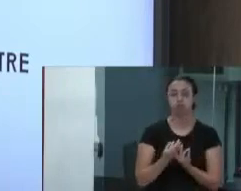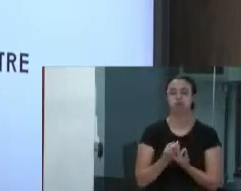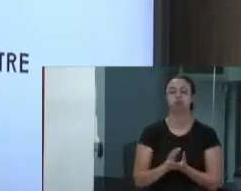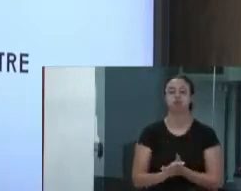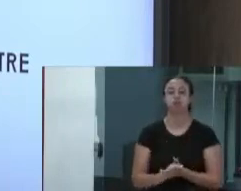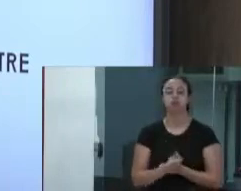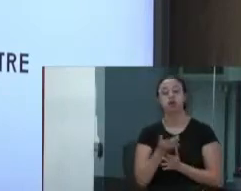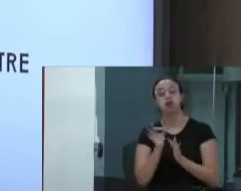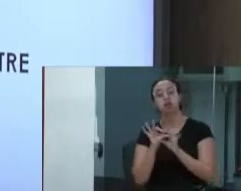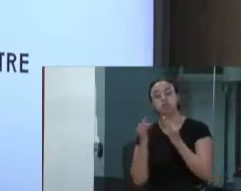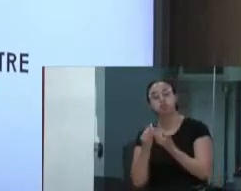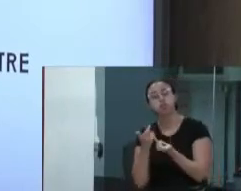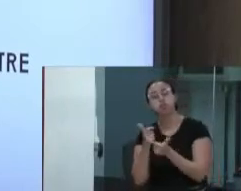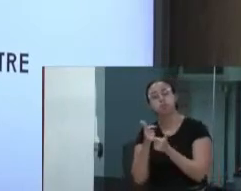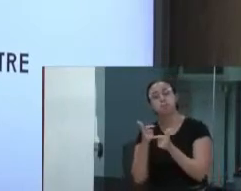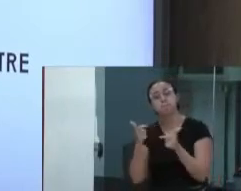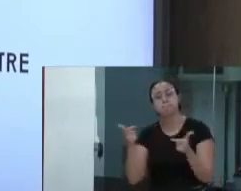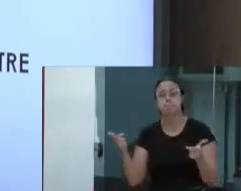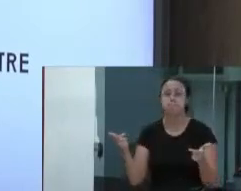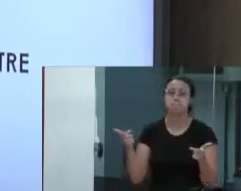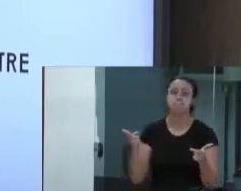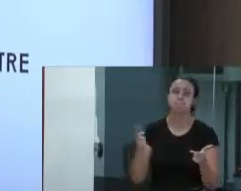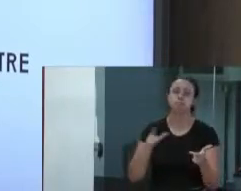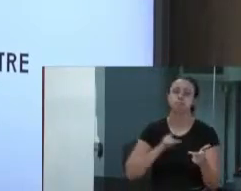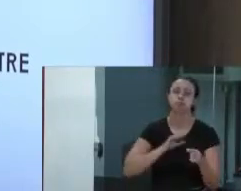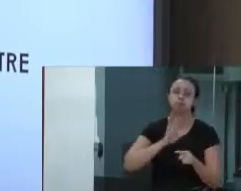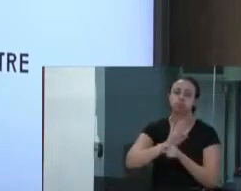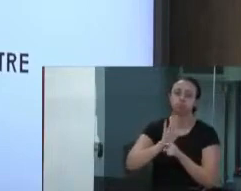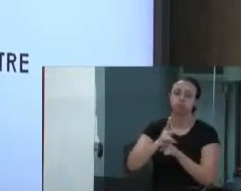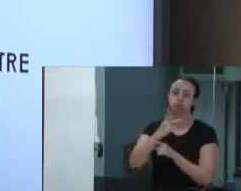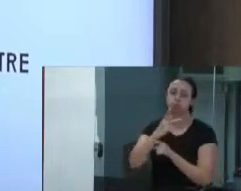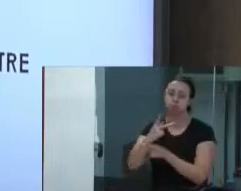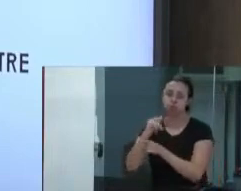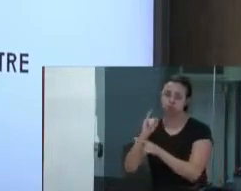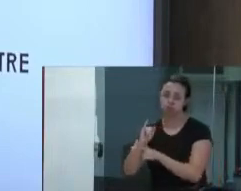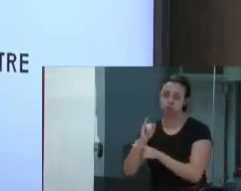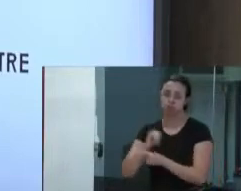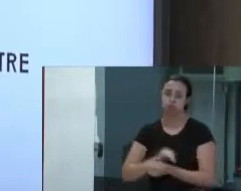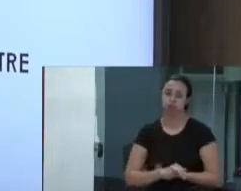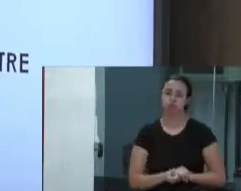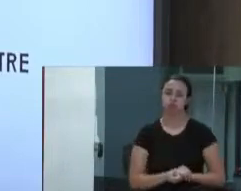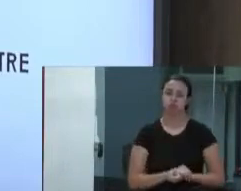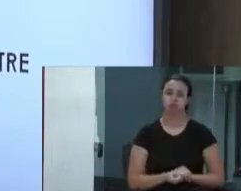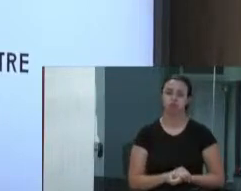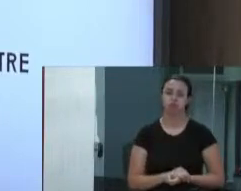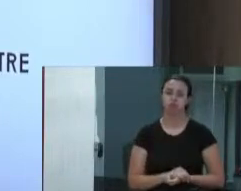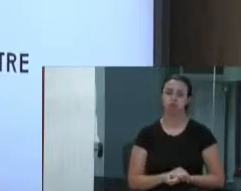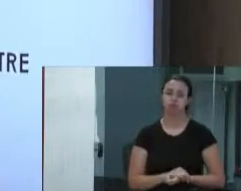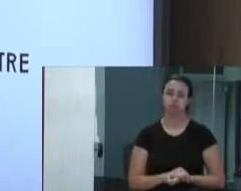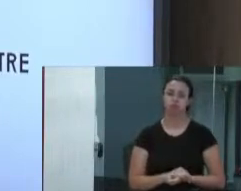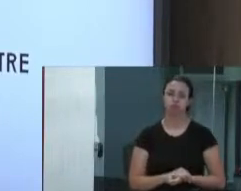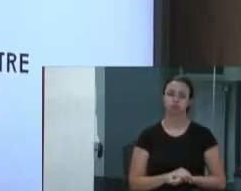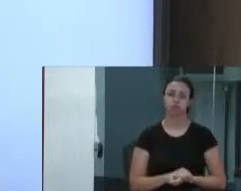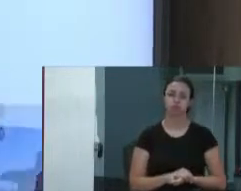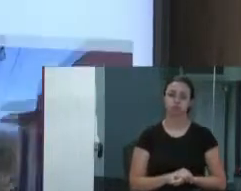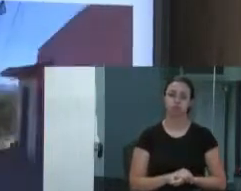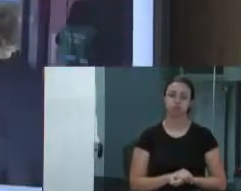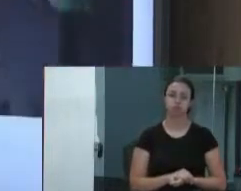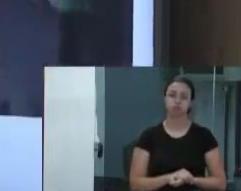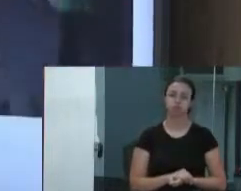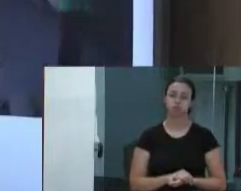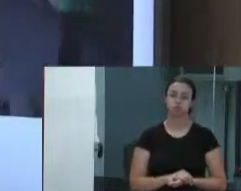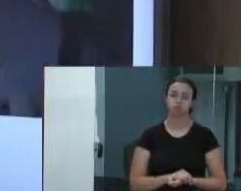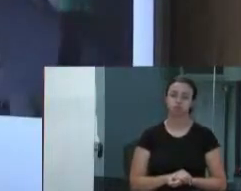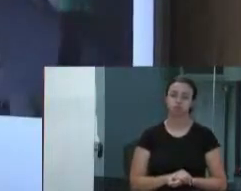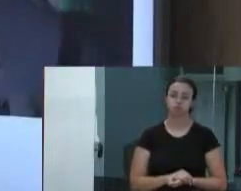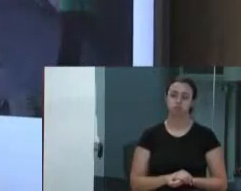famílias hoje, majoritariamente, né, beneficiárias do PPI, né, são as famílias do Alto São Vicente.